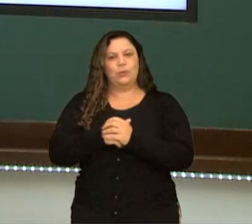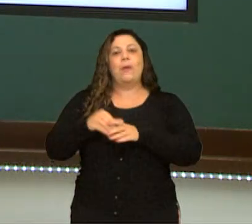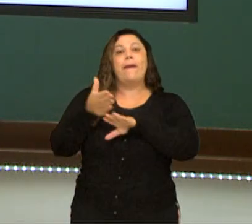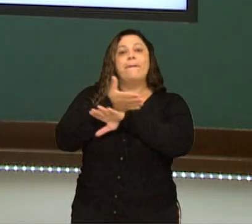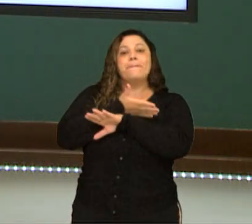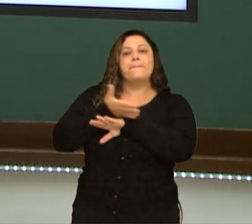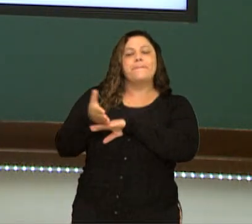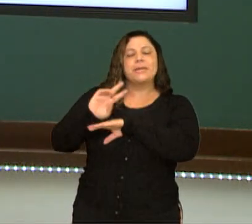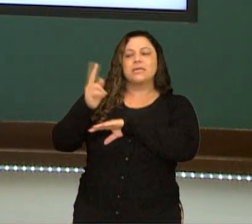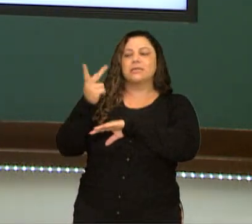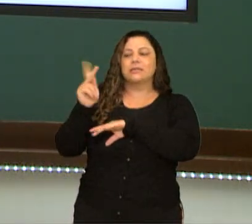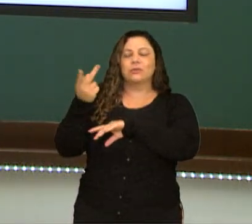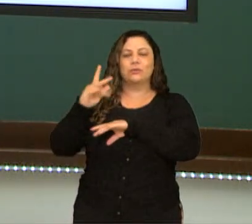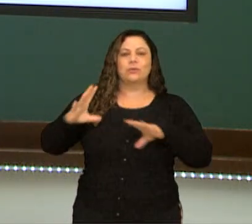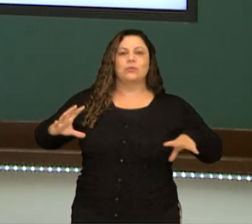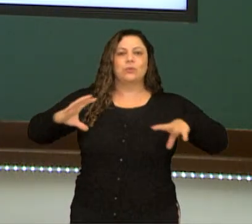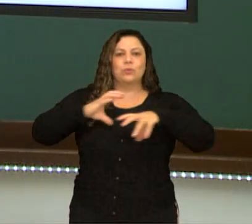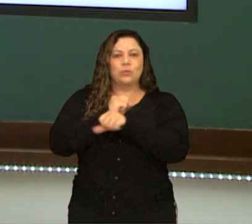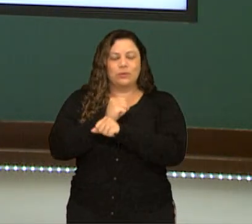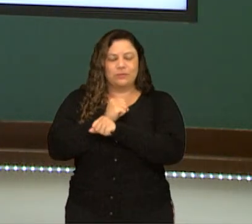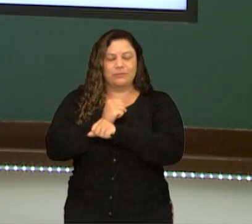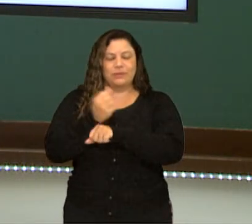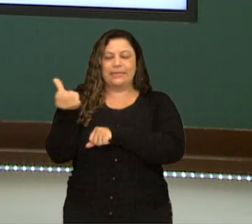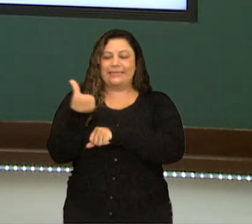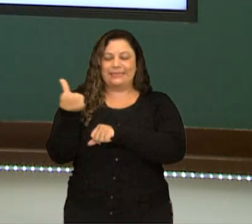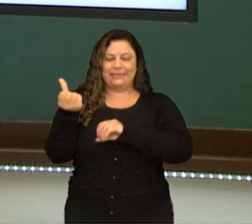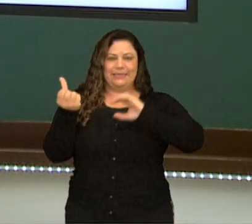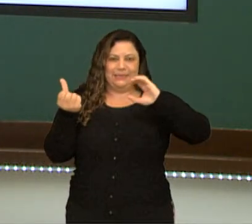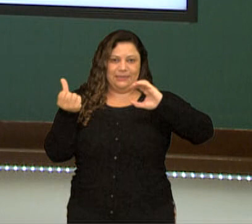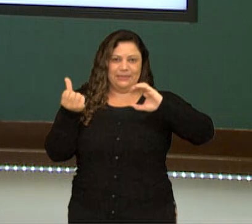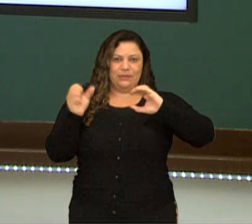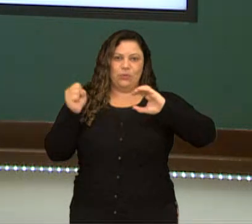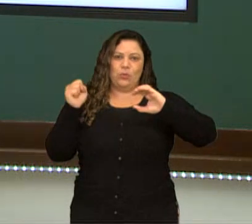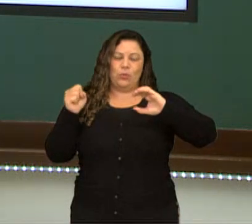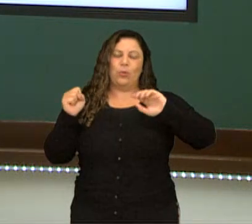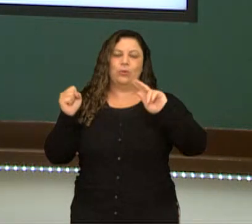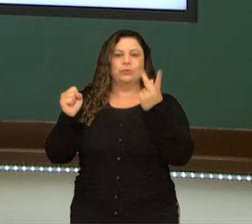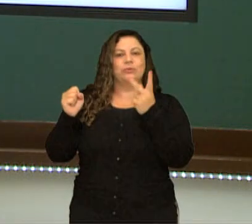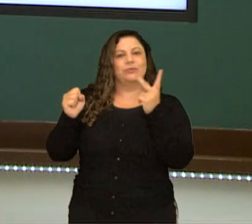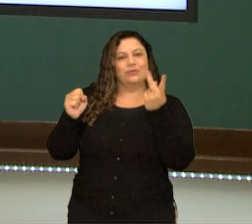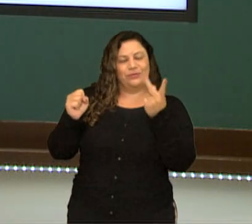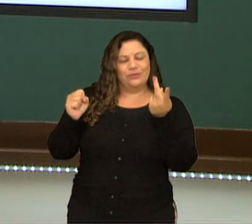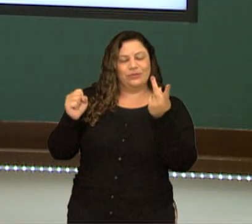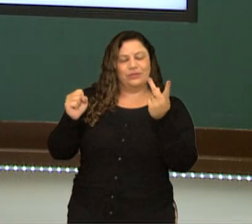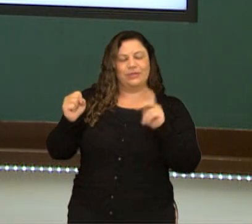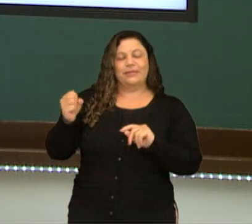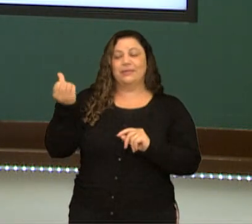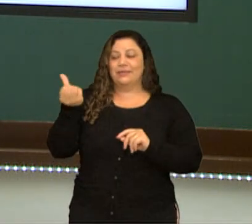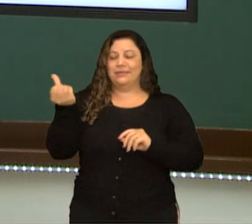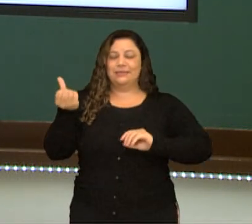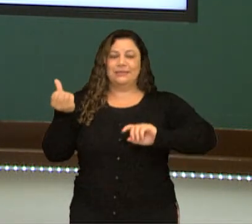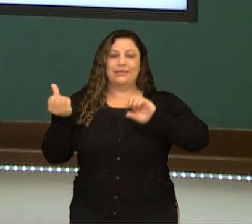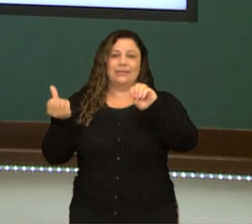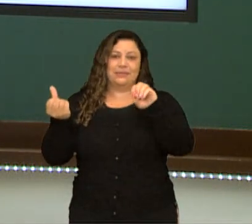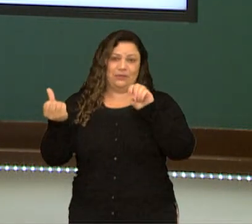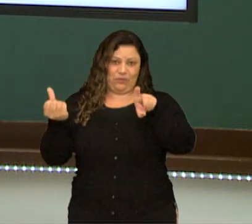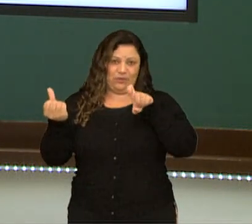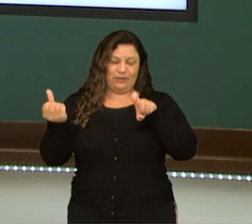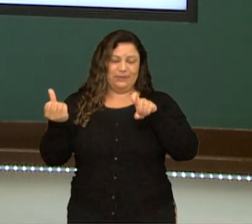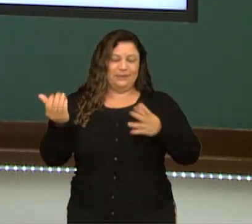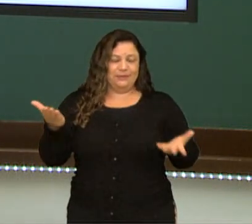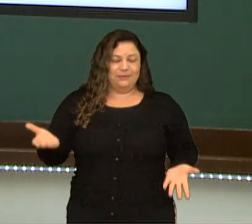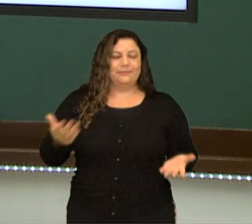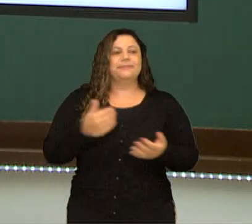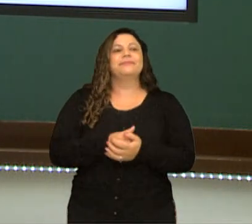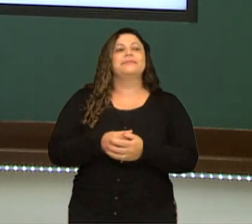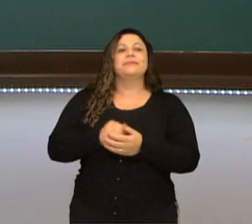hidrogênio. Somando no total vai dar 6 carbonos, 8 hidrogênios e 6 oxigênio. Agora eu